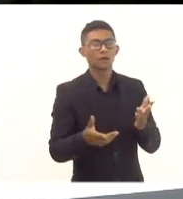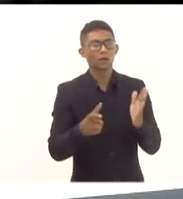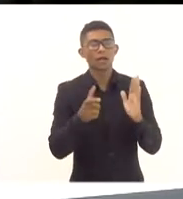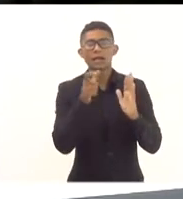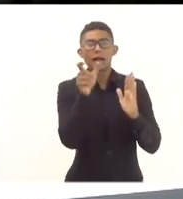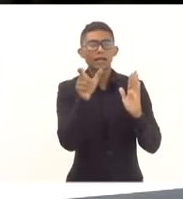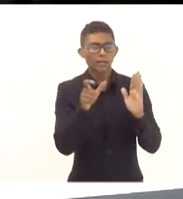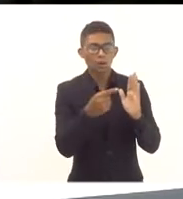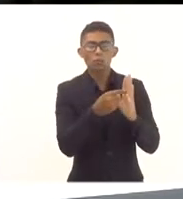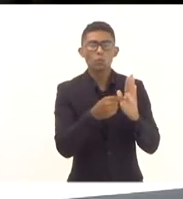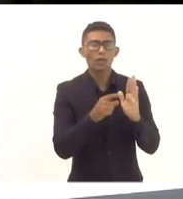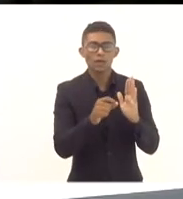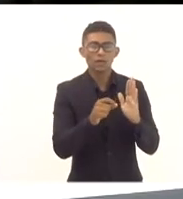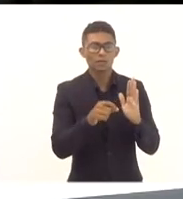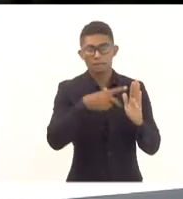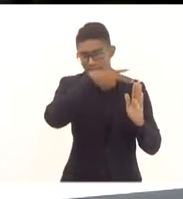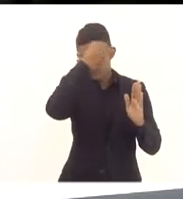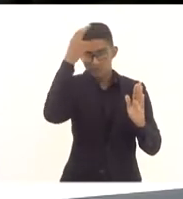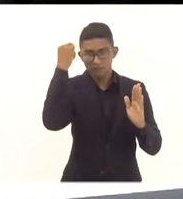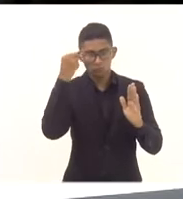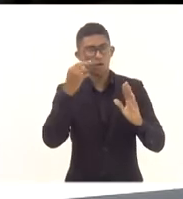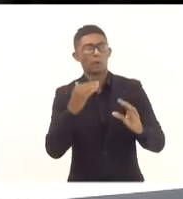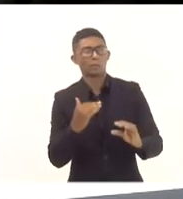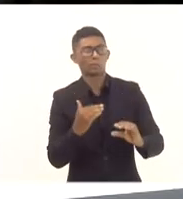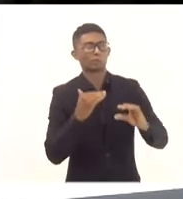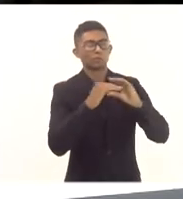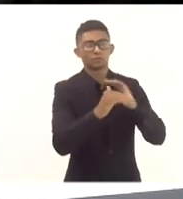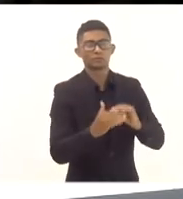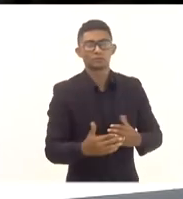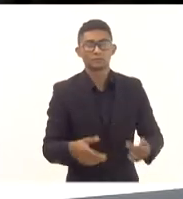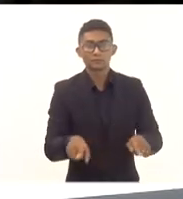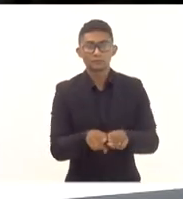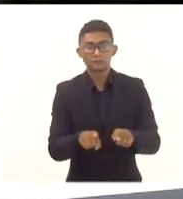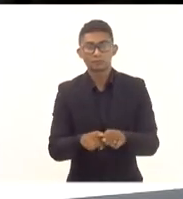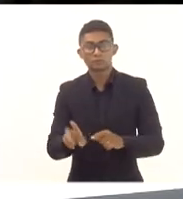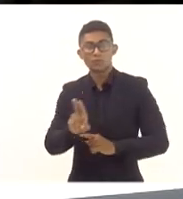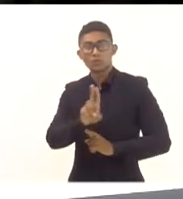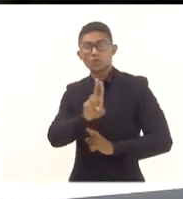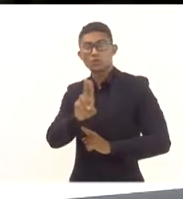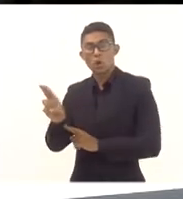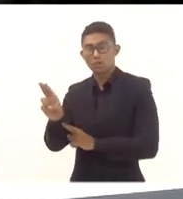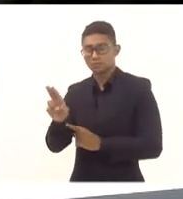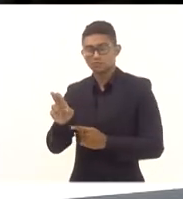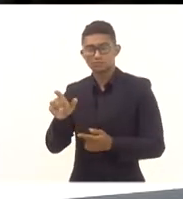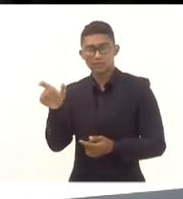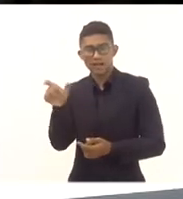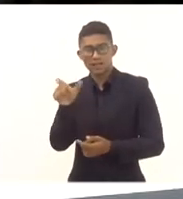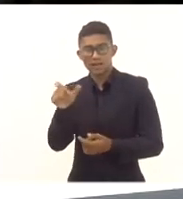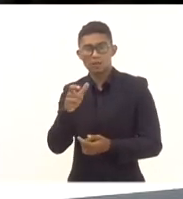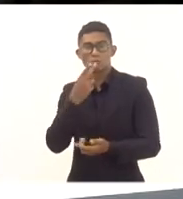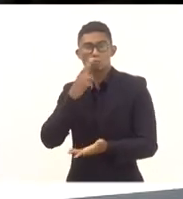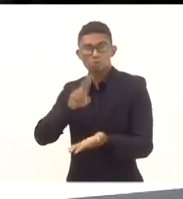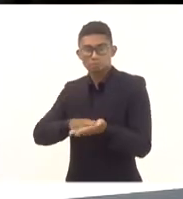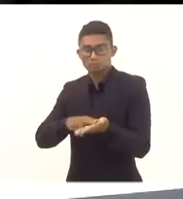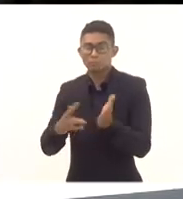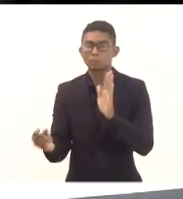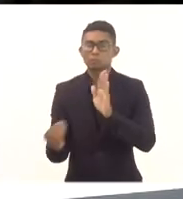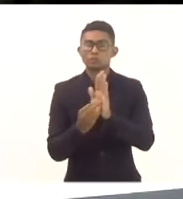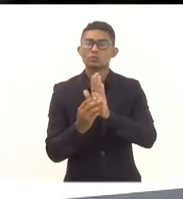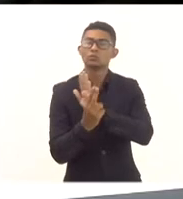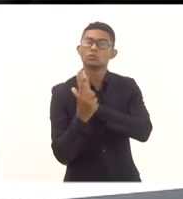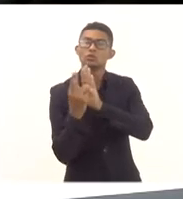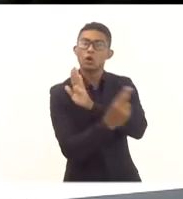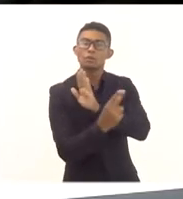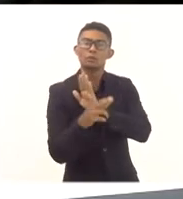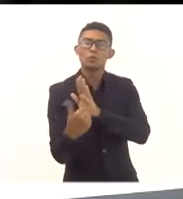Como chega no cartão na frente né porque às vezes pode ter homônimo ou exemplo pode ser Renata